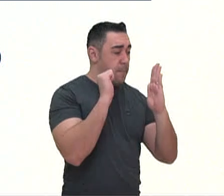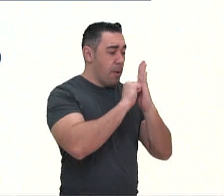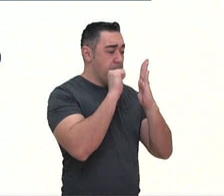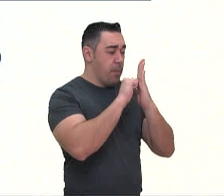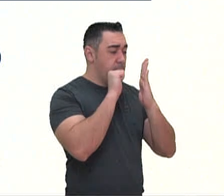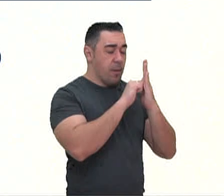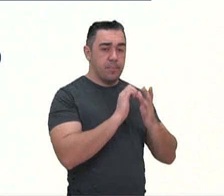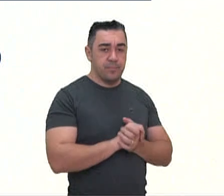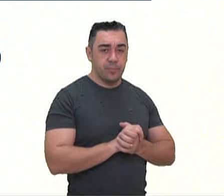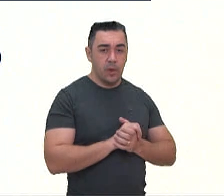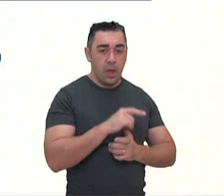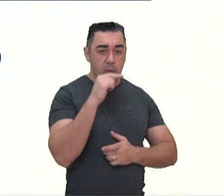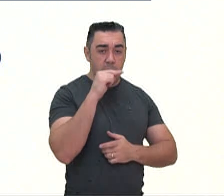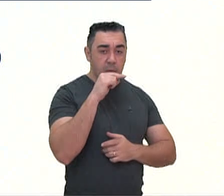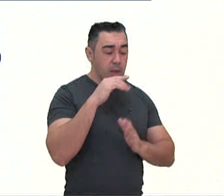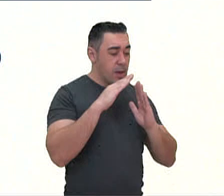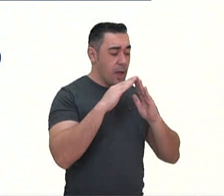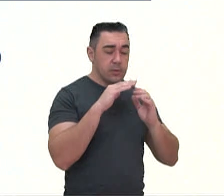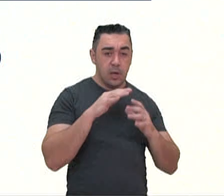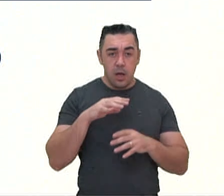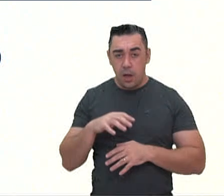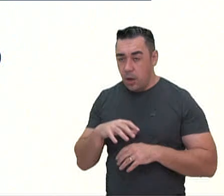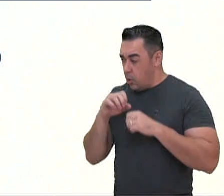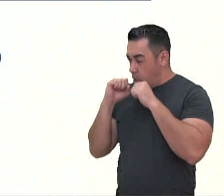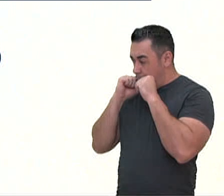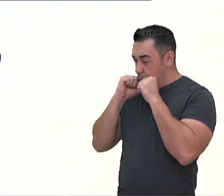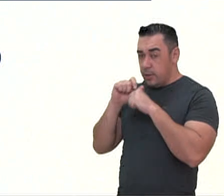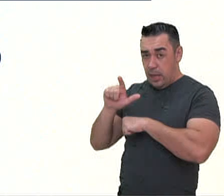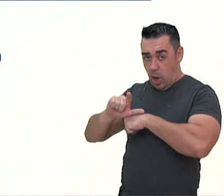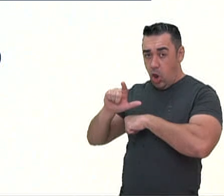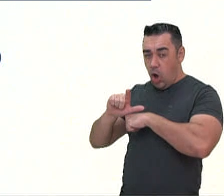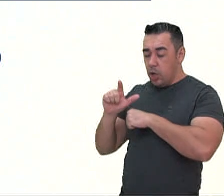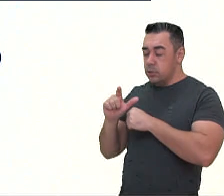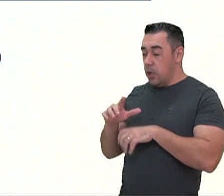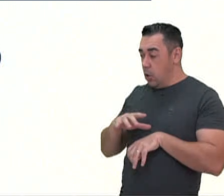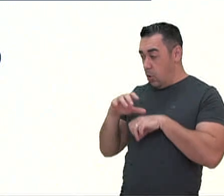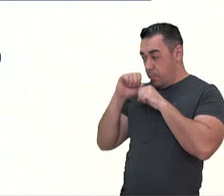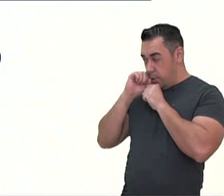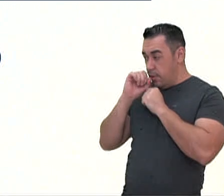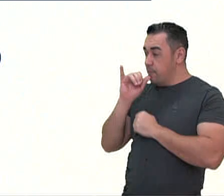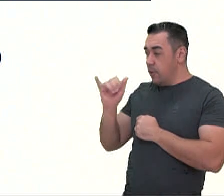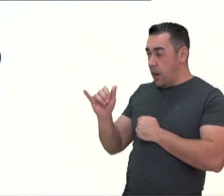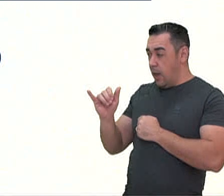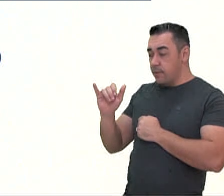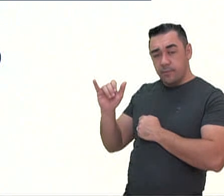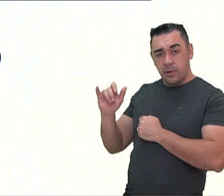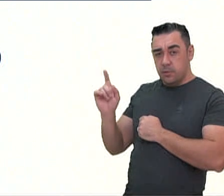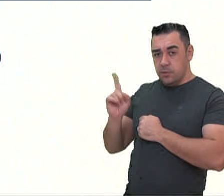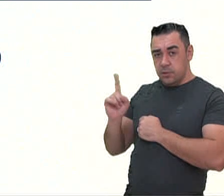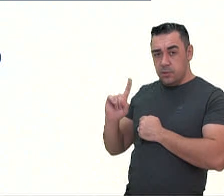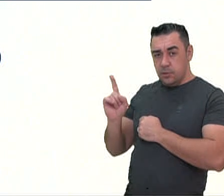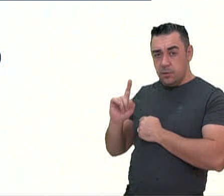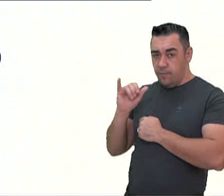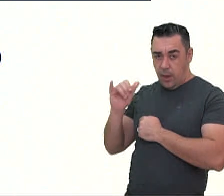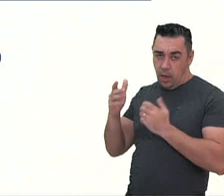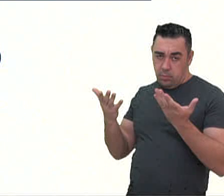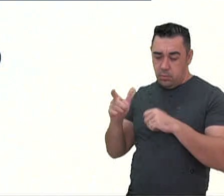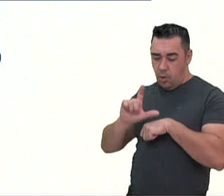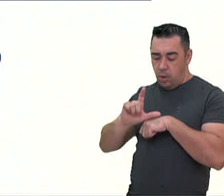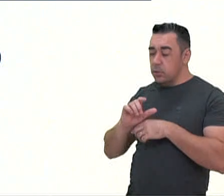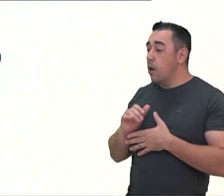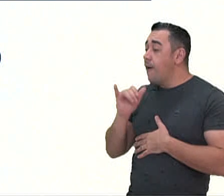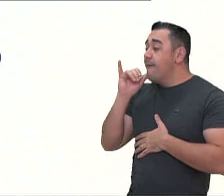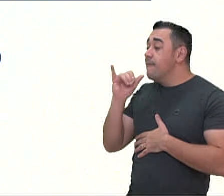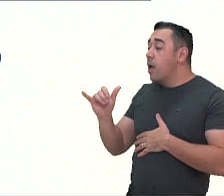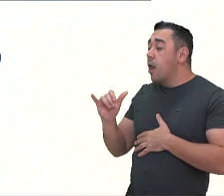e os cobertores comprados na loja citada na propaganda, não vou contar o nome da loja aqui,